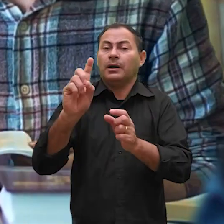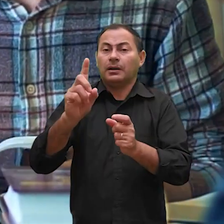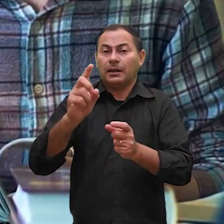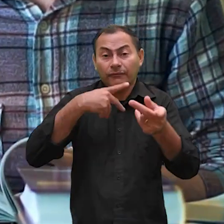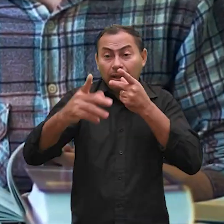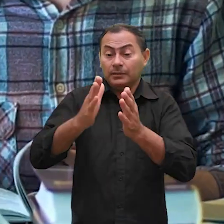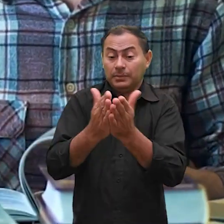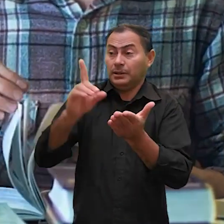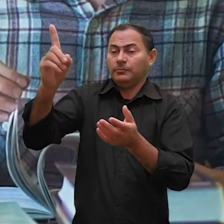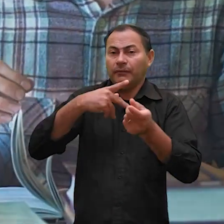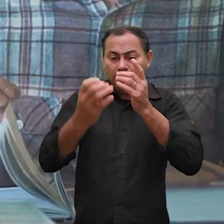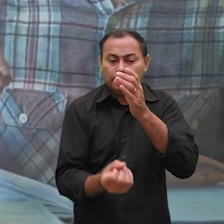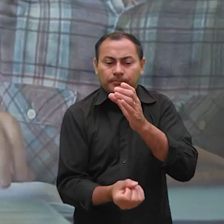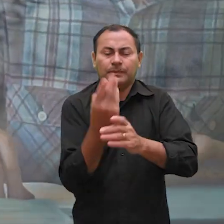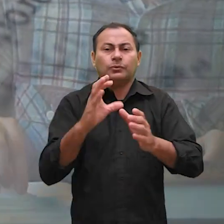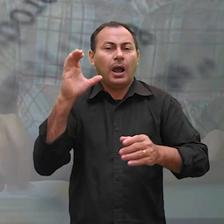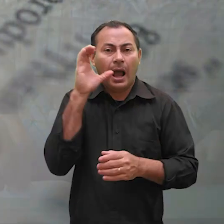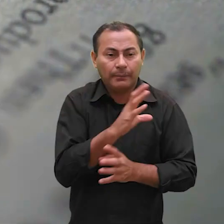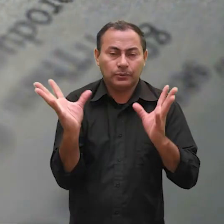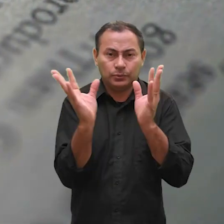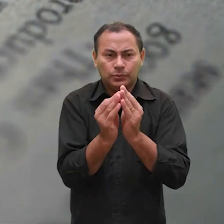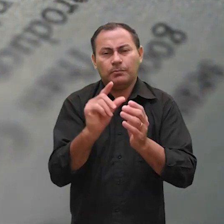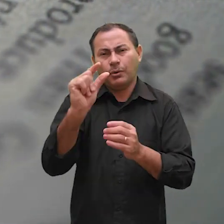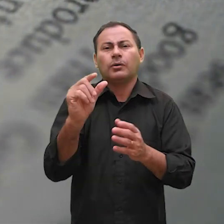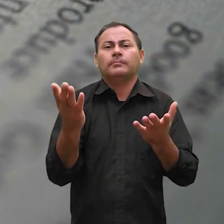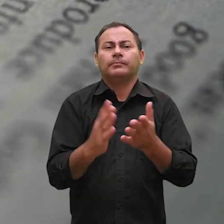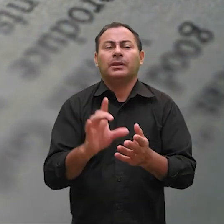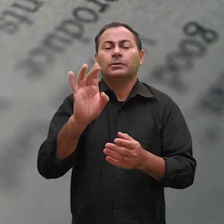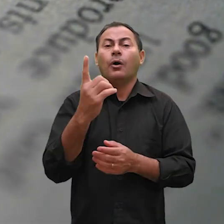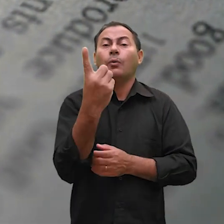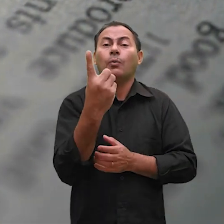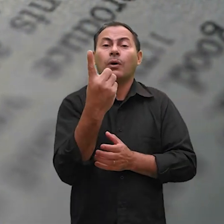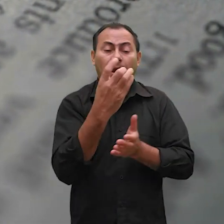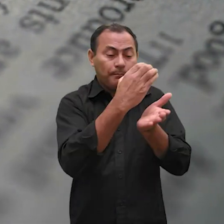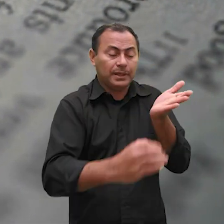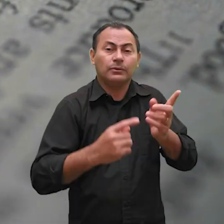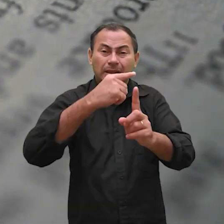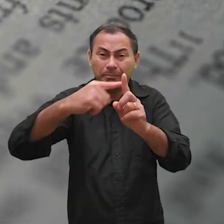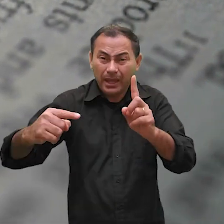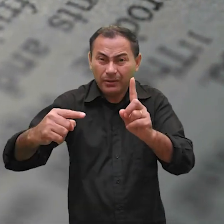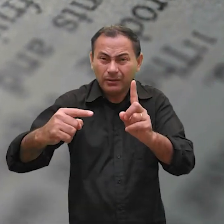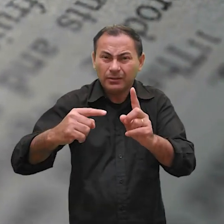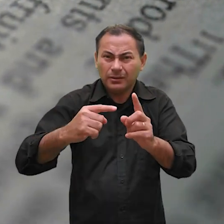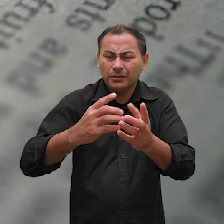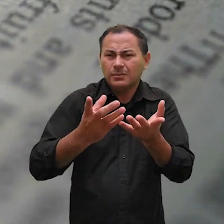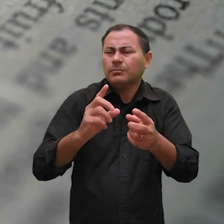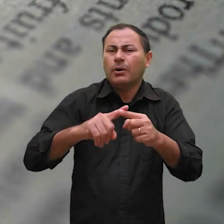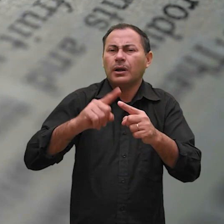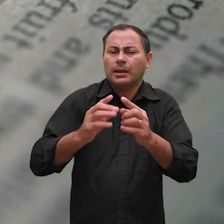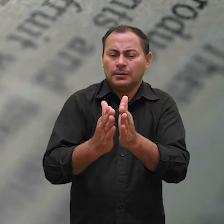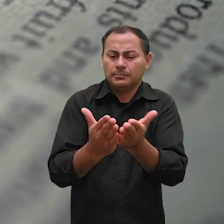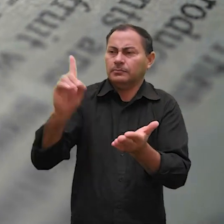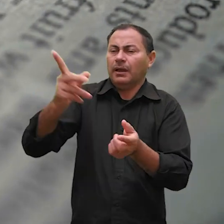Bíblia trata. Ela trata da criação muito rapidamente, pouco, apenas 1,5 capítulo. Mas por que,